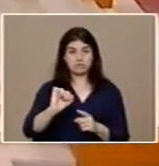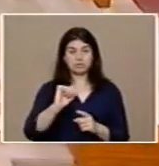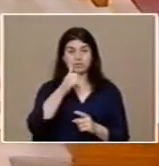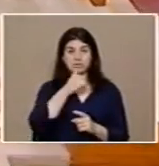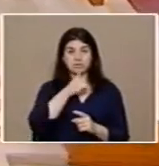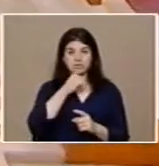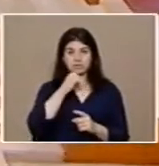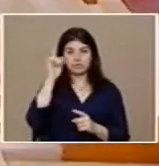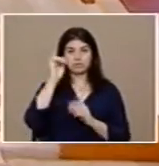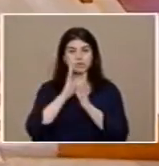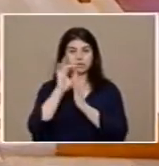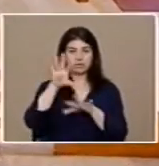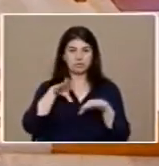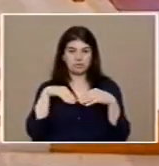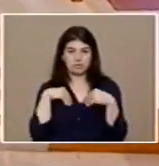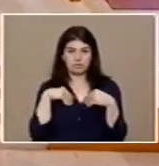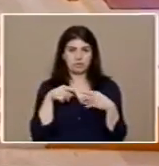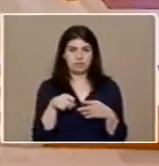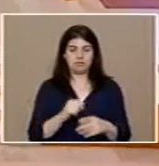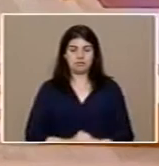Pai todo poderoso e